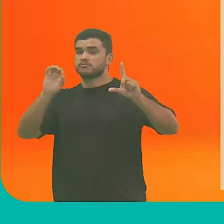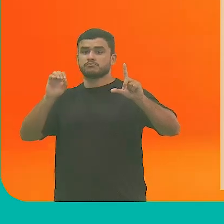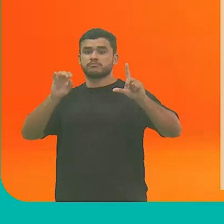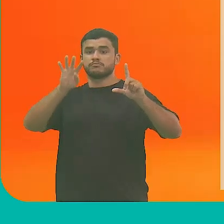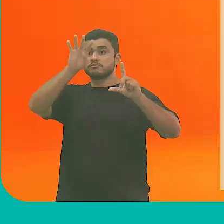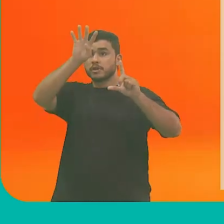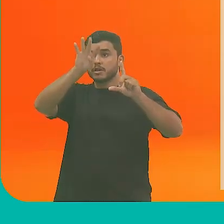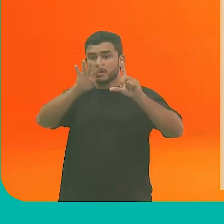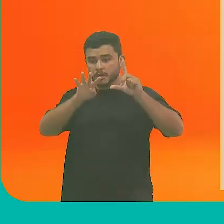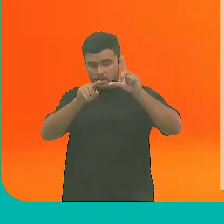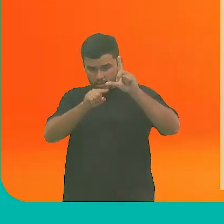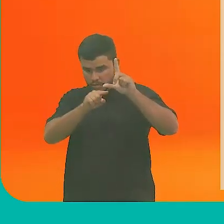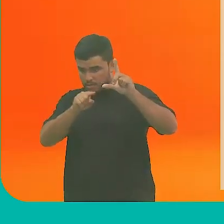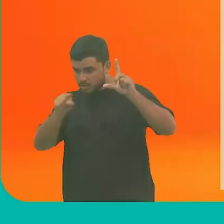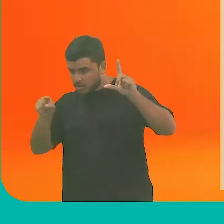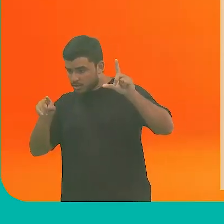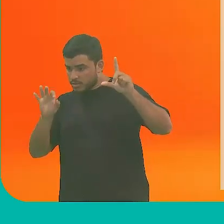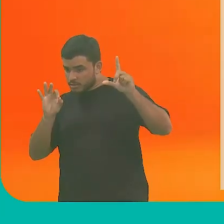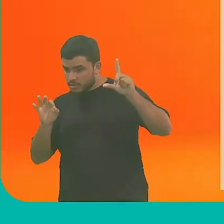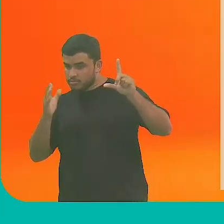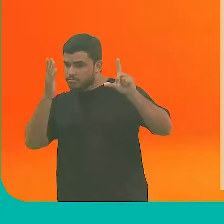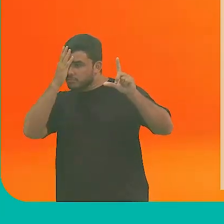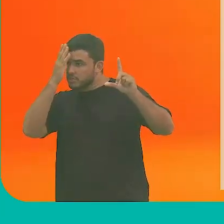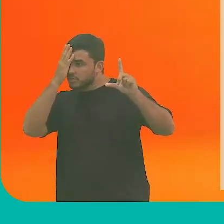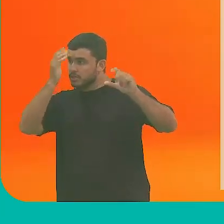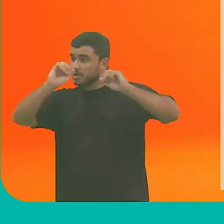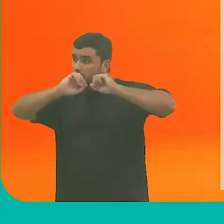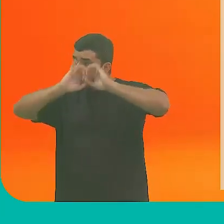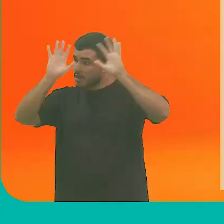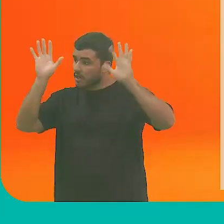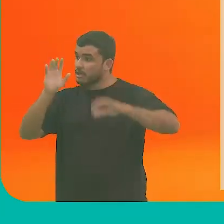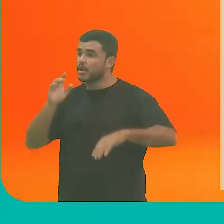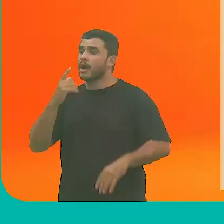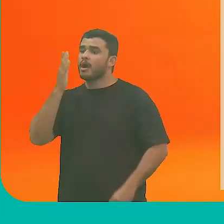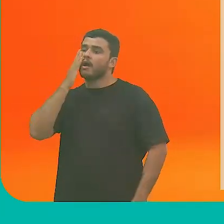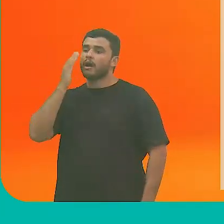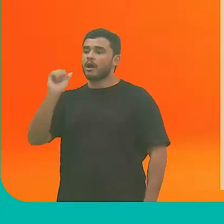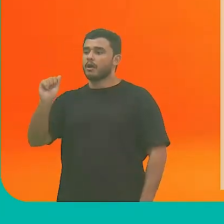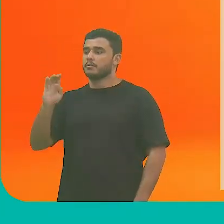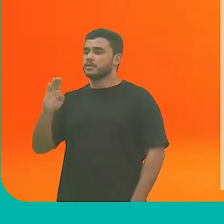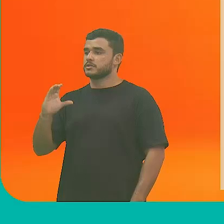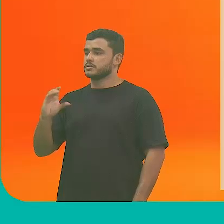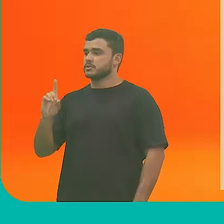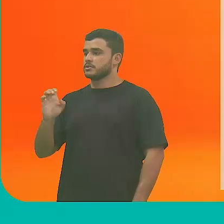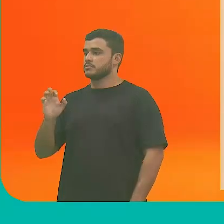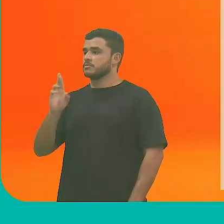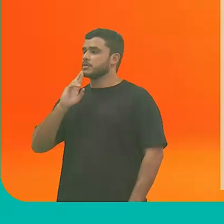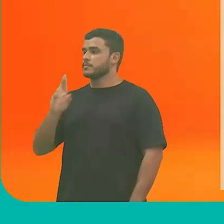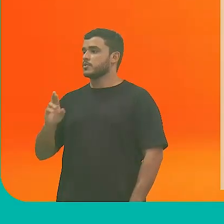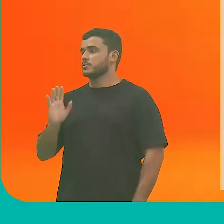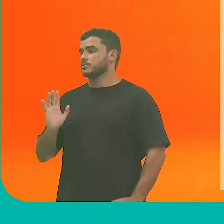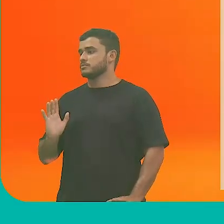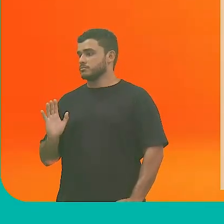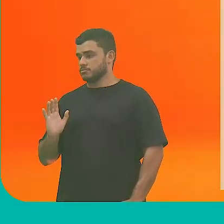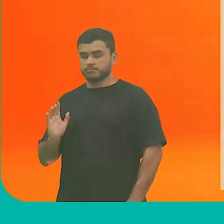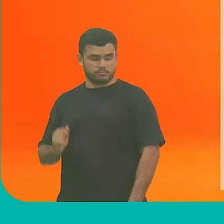questão está perguntando. Bora lá para o comando da questão. O comando da questão ele